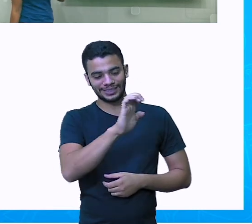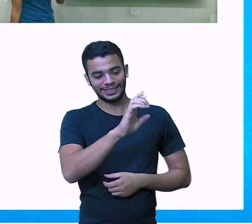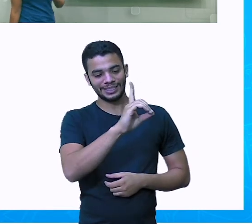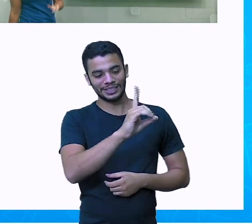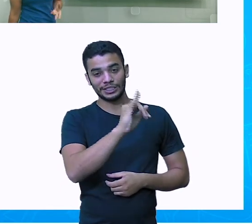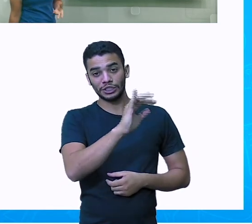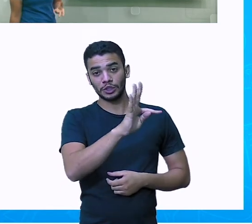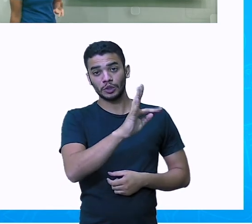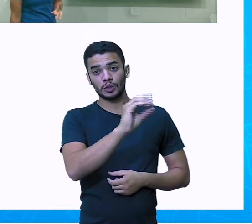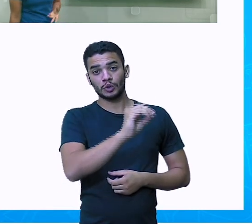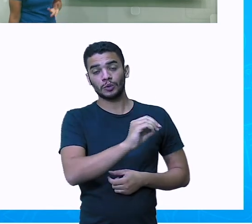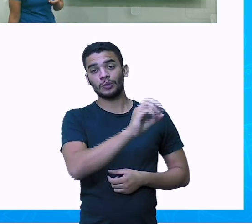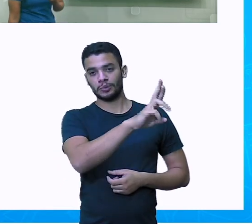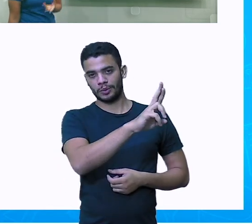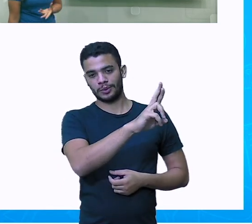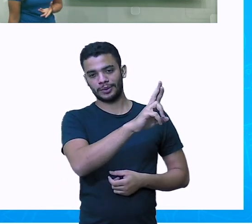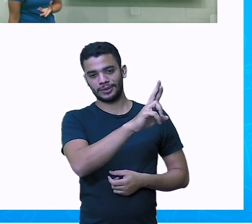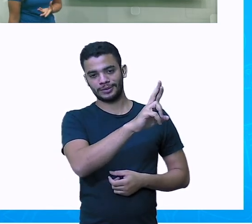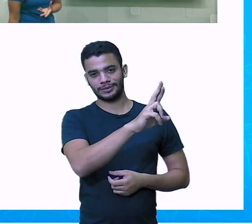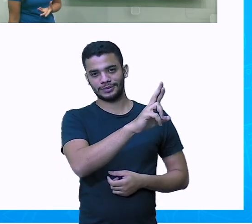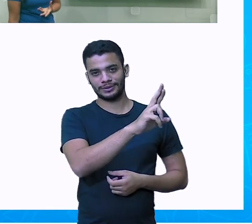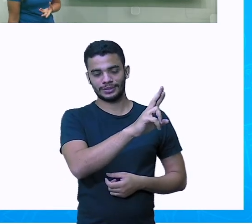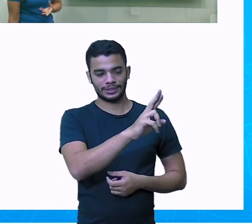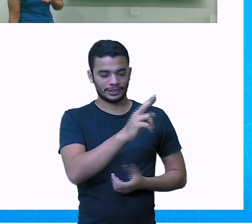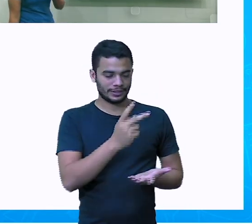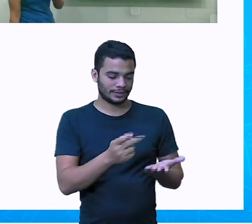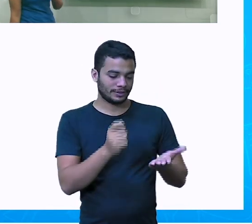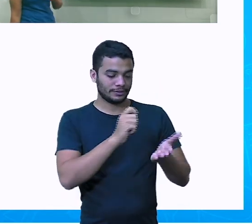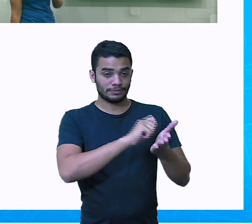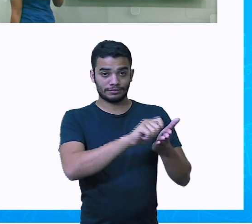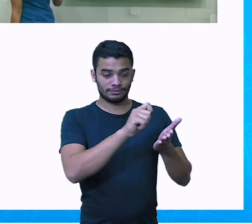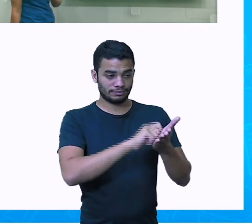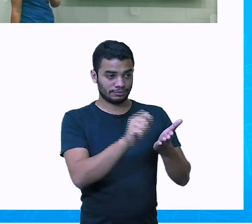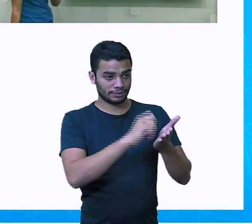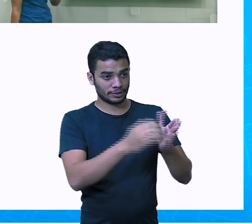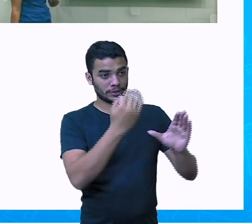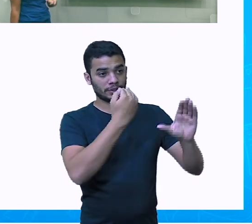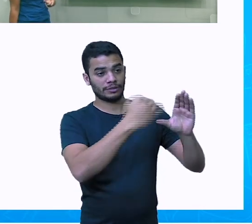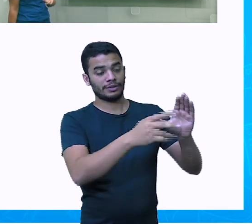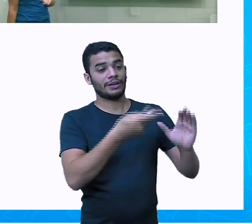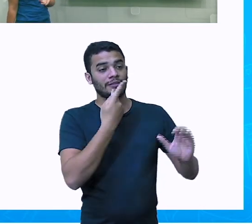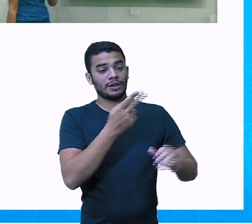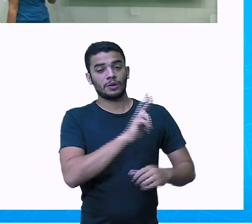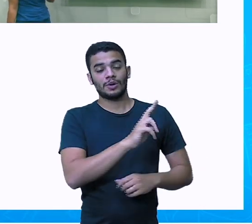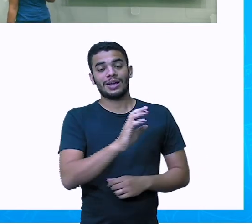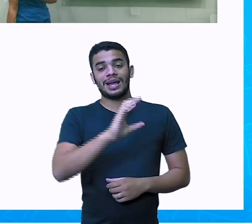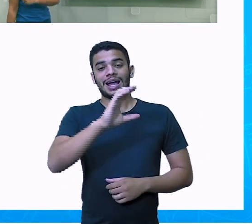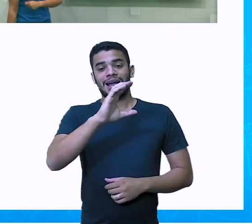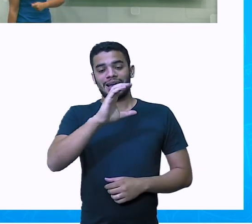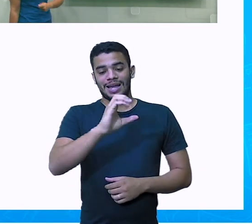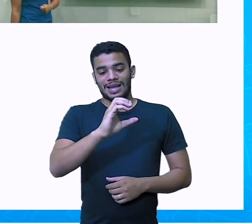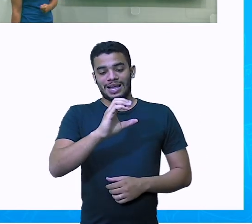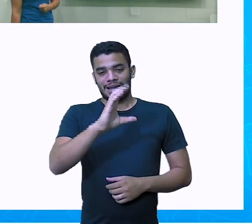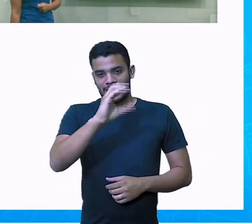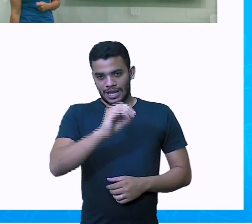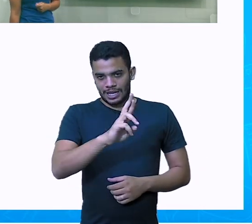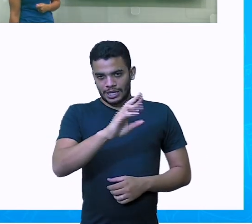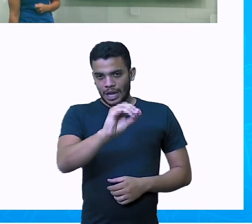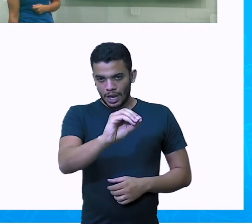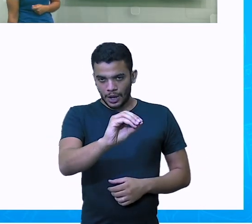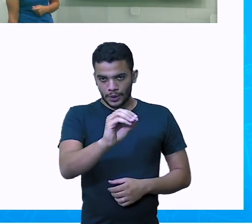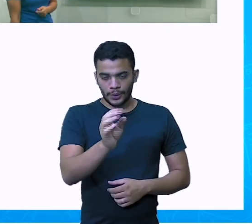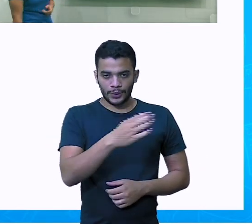uma saudação falando, caro editor. Então, para quem ele está escrevendo? Ele escreve para o